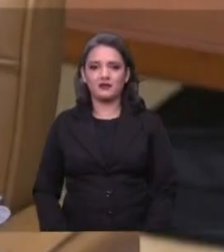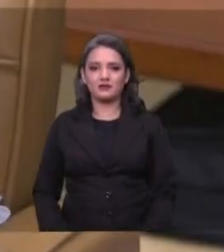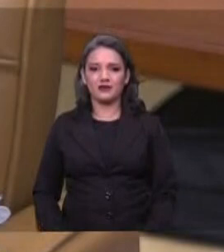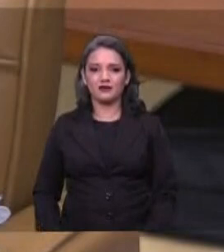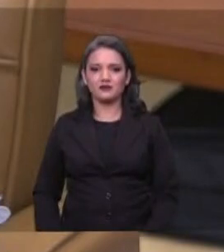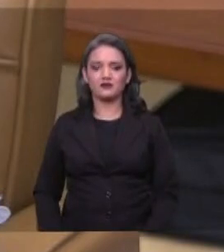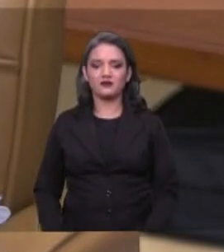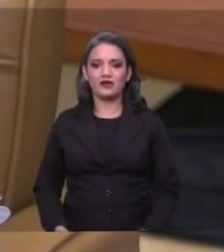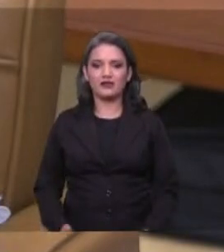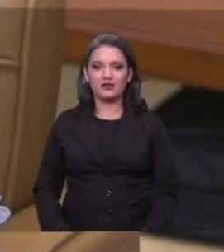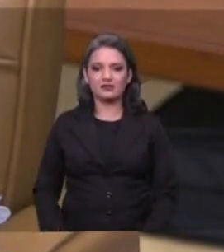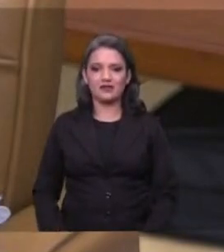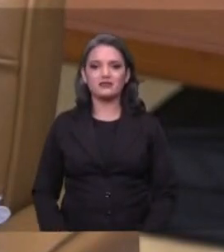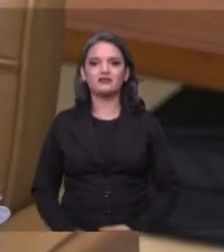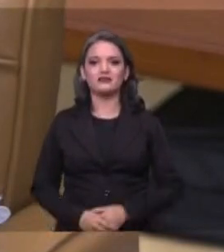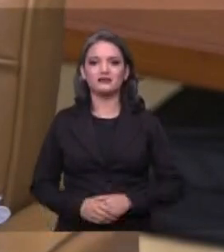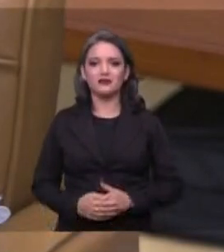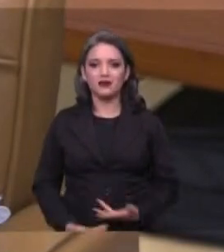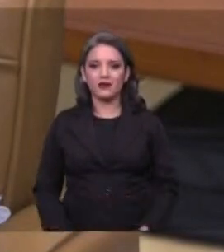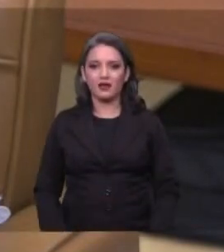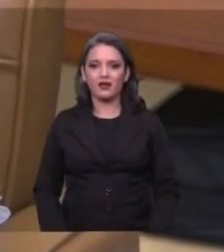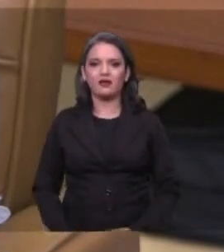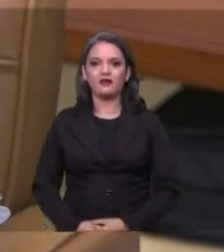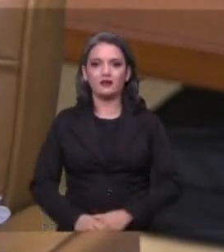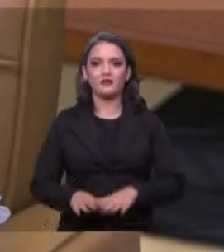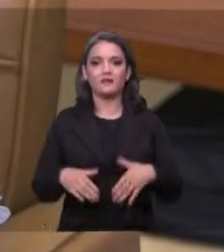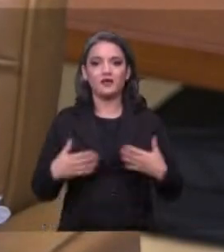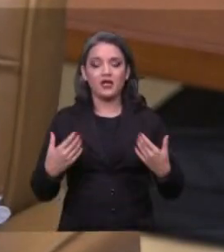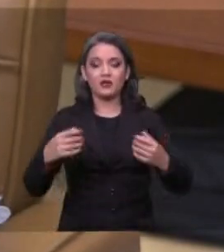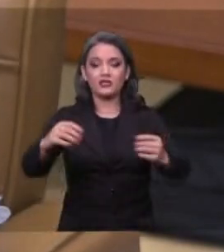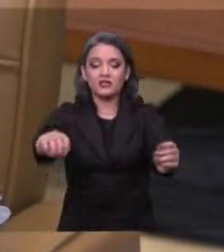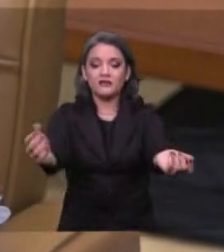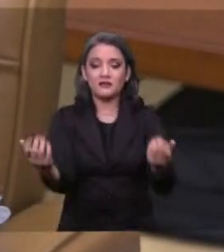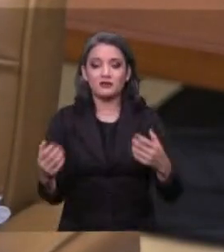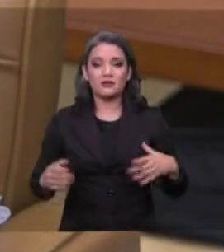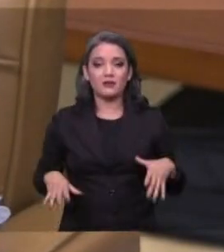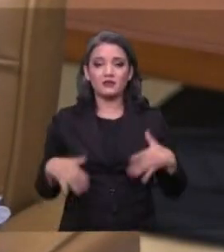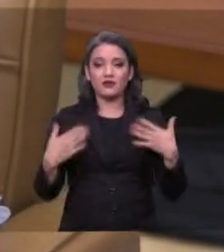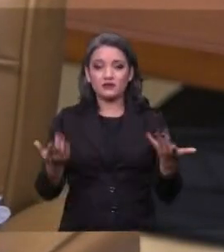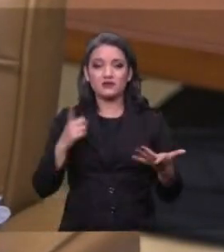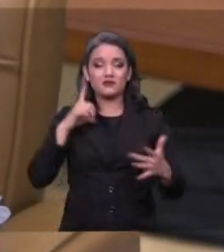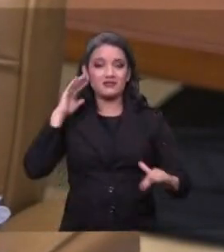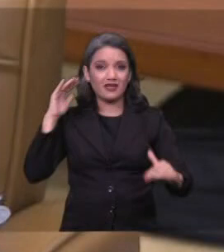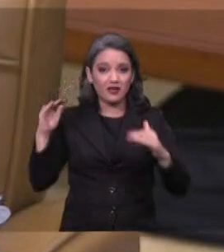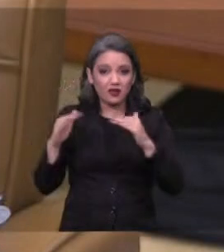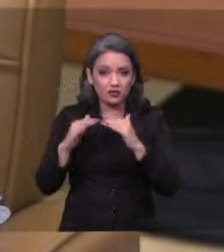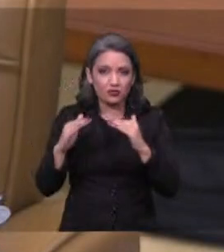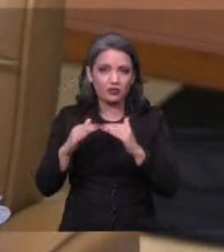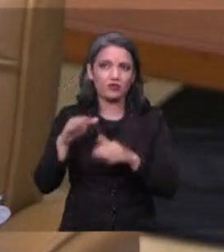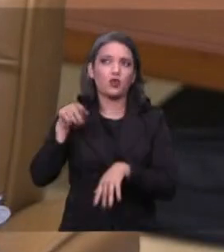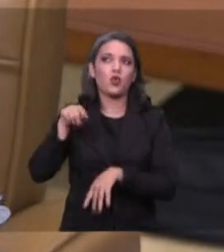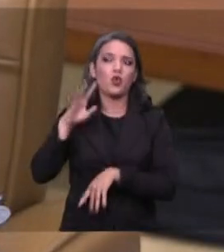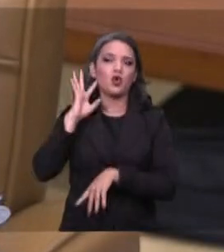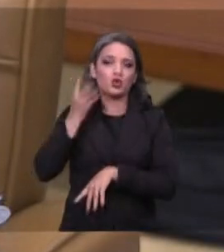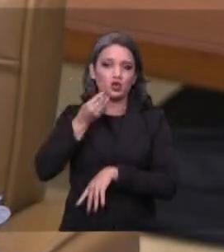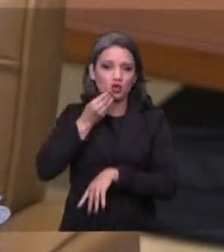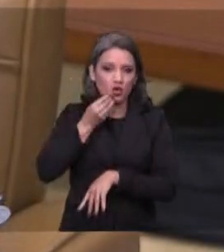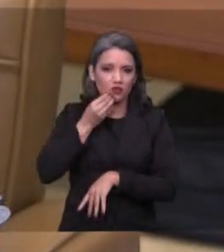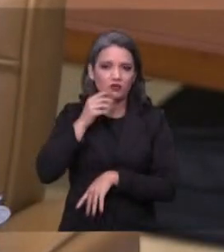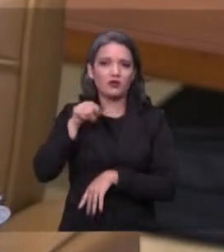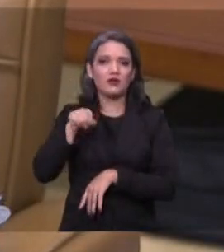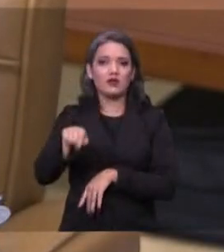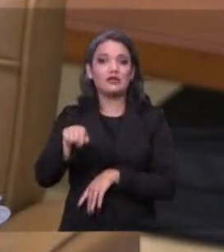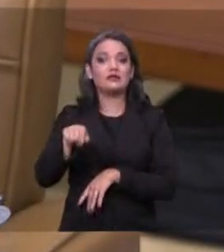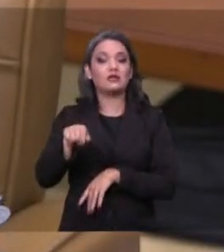1º do artigo 3C, eu acompanho a divergência do ministro Dias Toffoli,